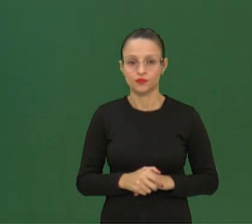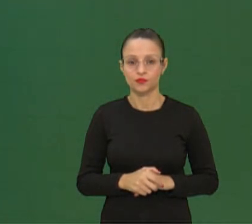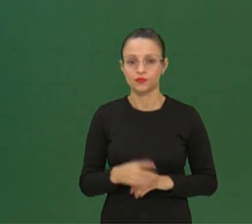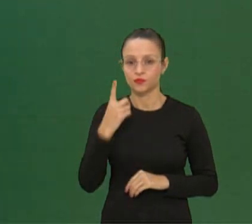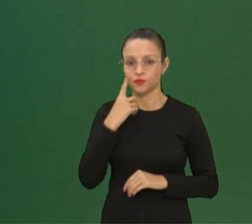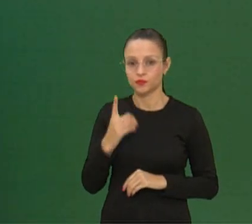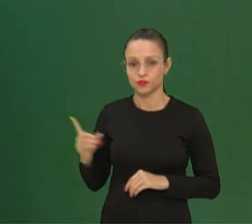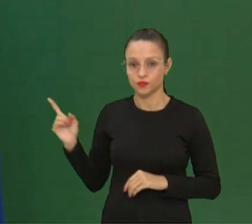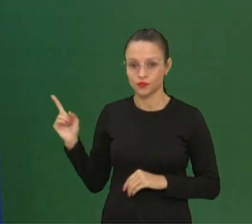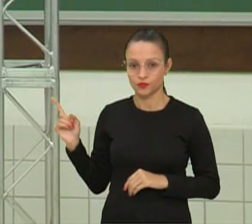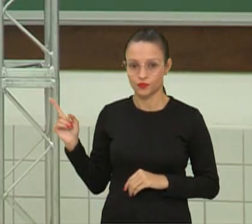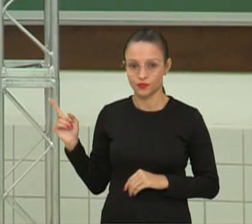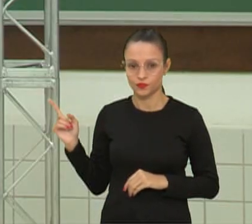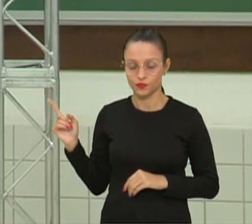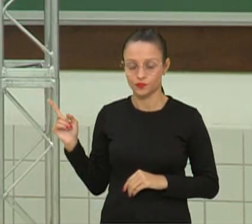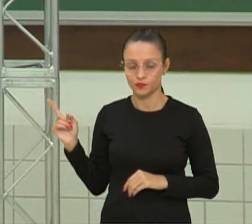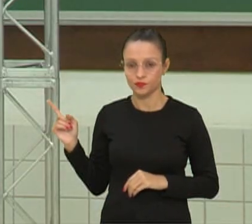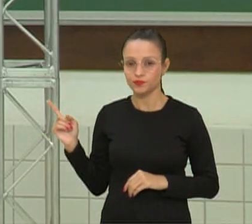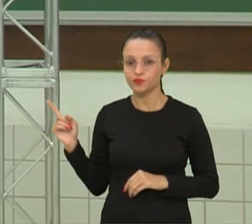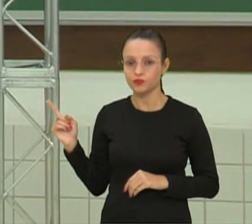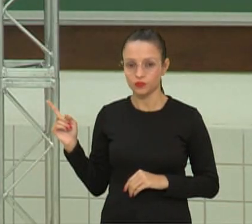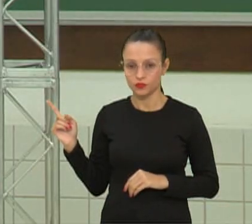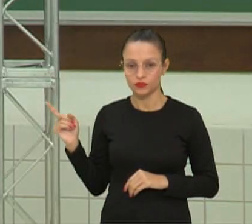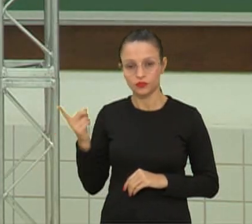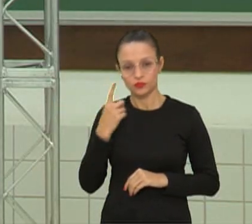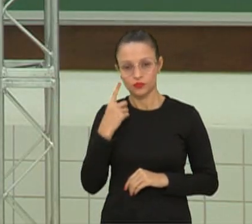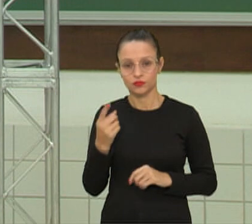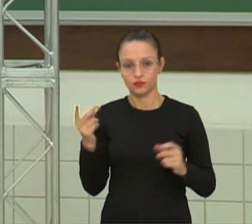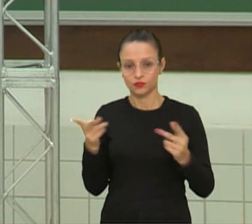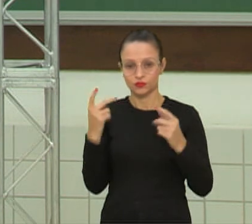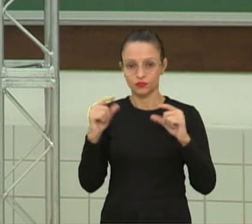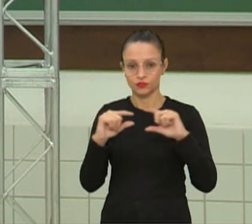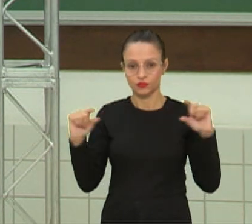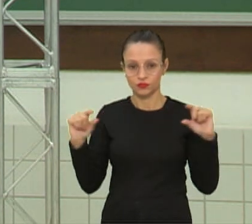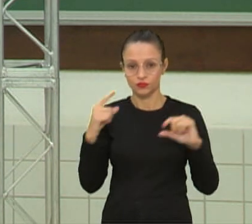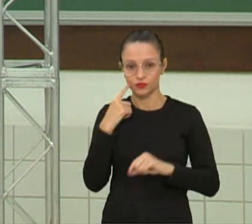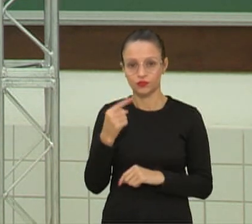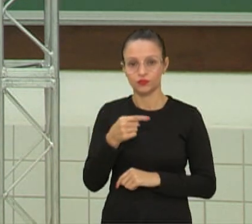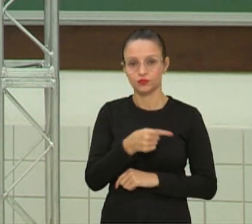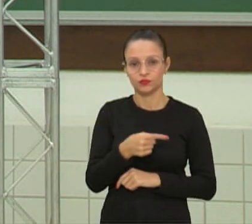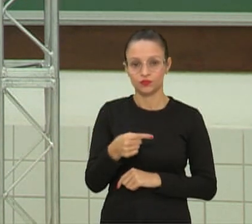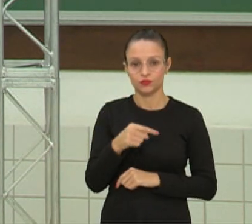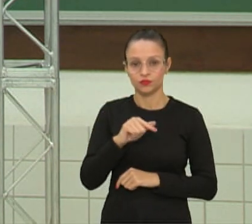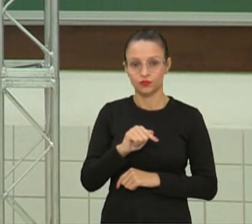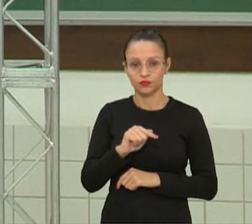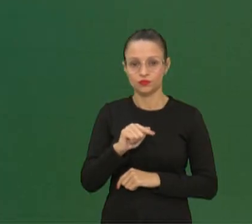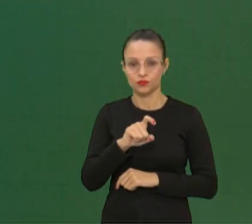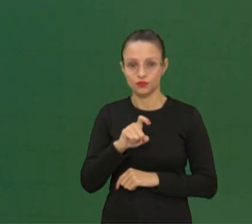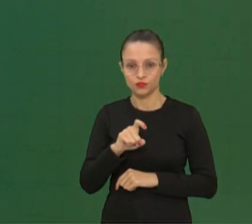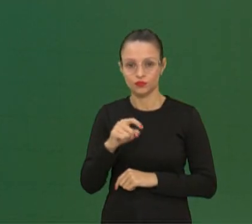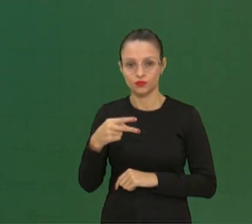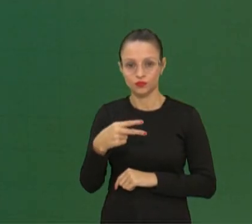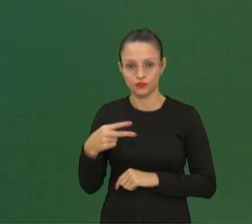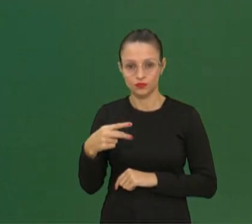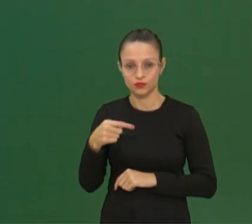Veja só. Aqui, quando você olha para essa expressão, menos 7x igual a menos 15, você tem o